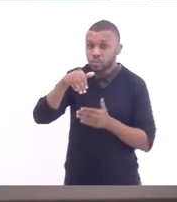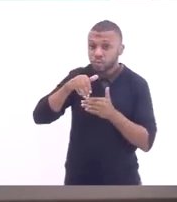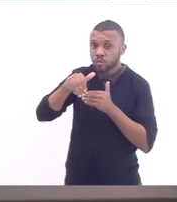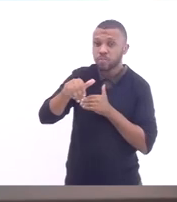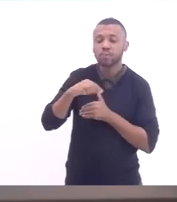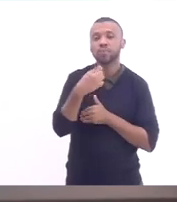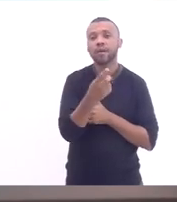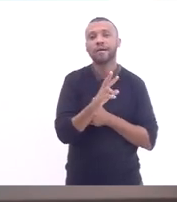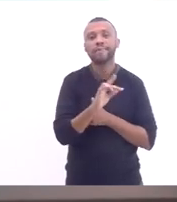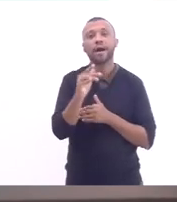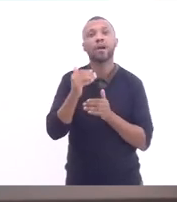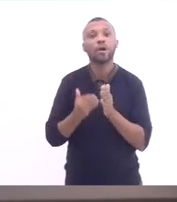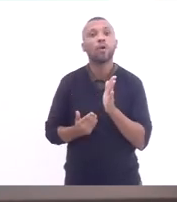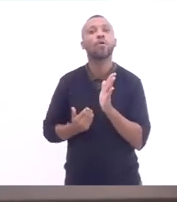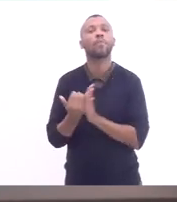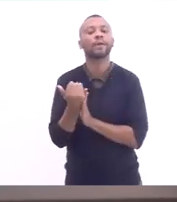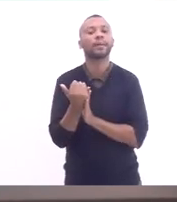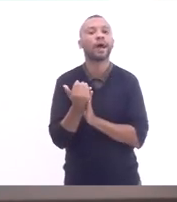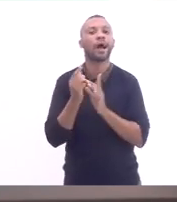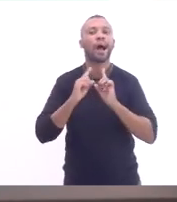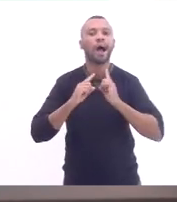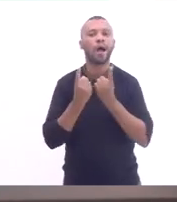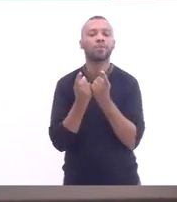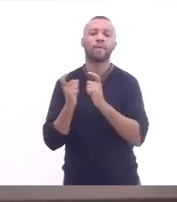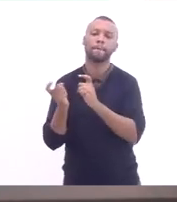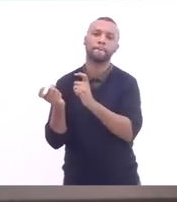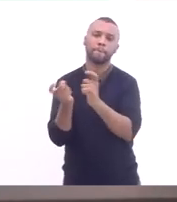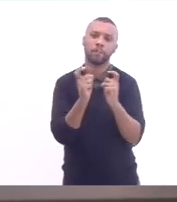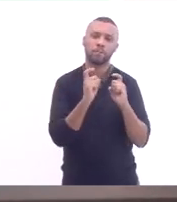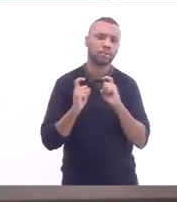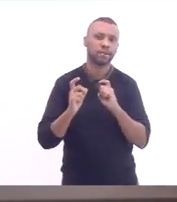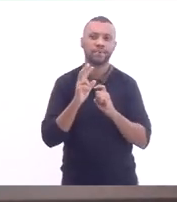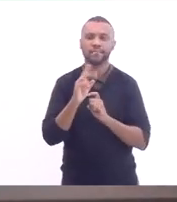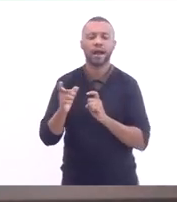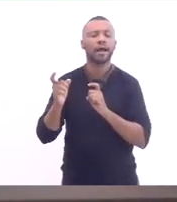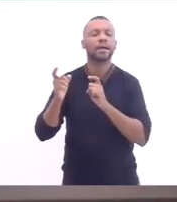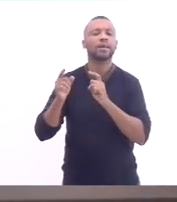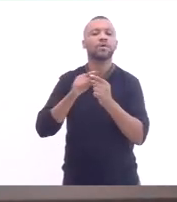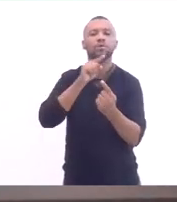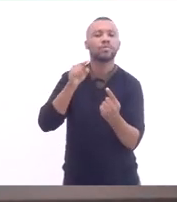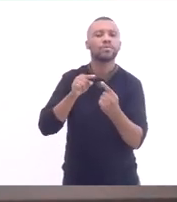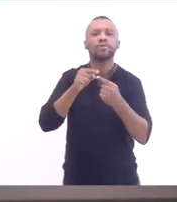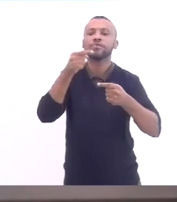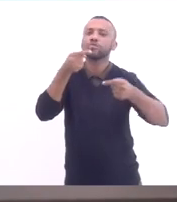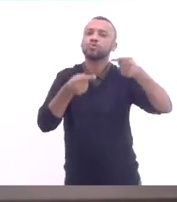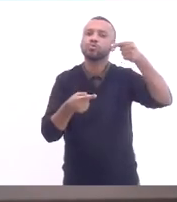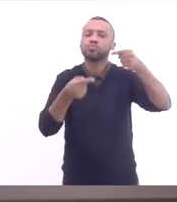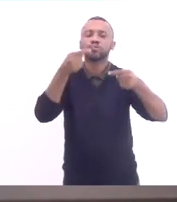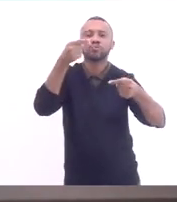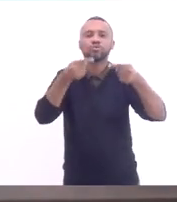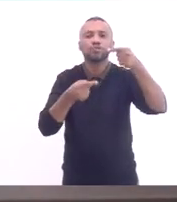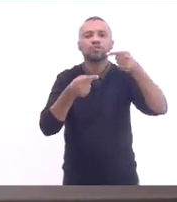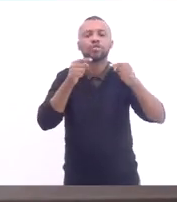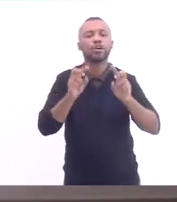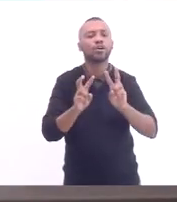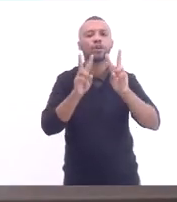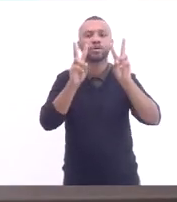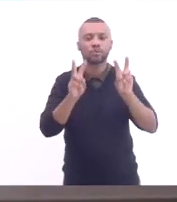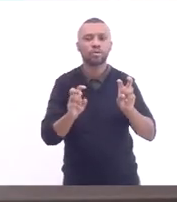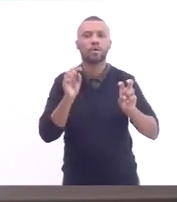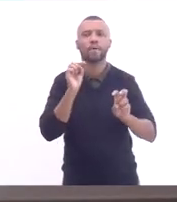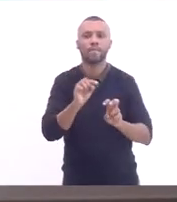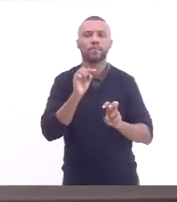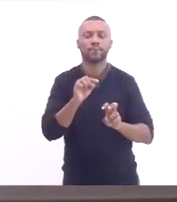vamos começar a reunião que irá deliberar sobre